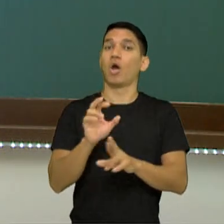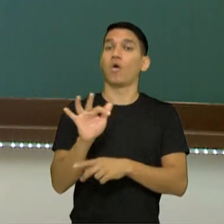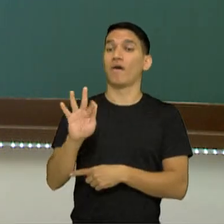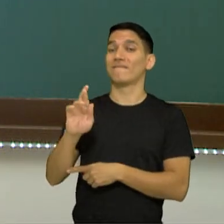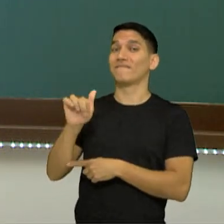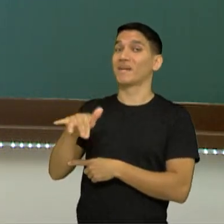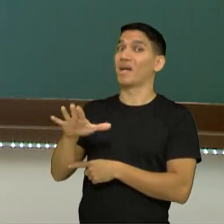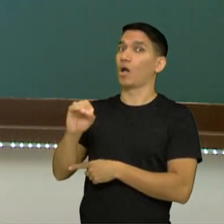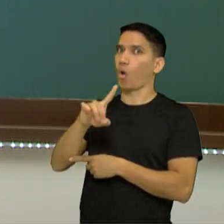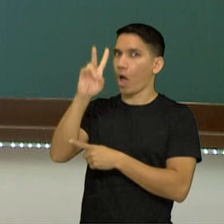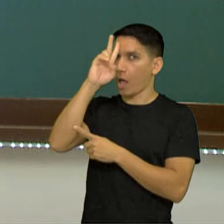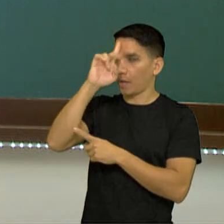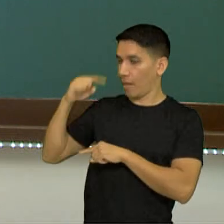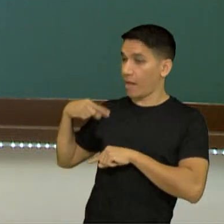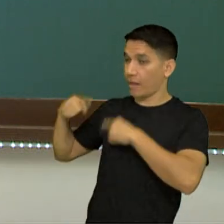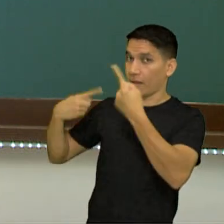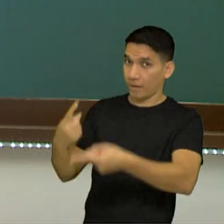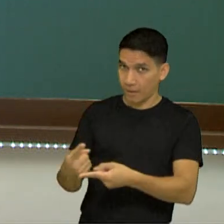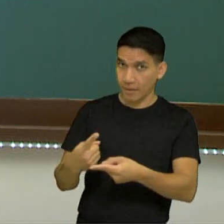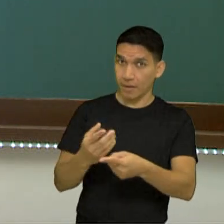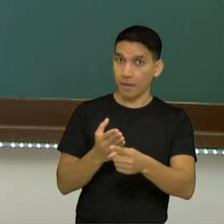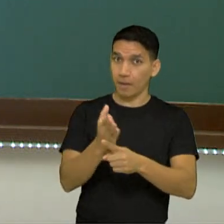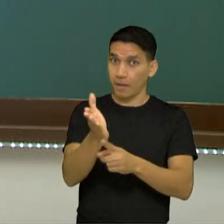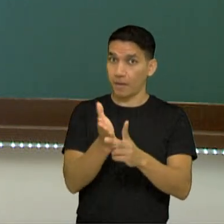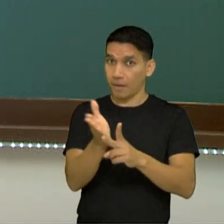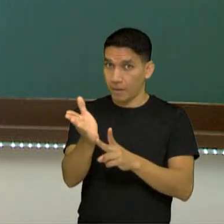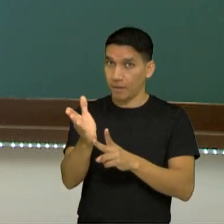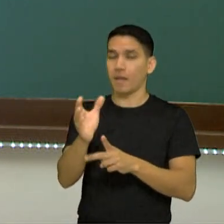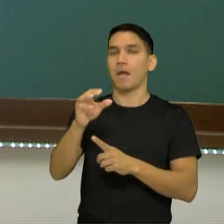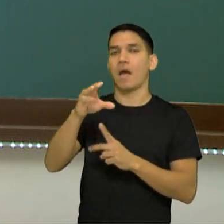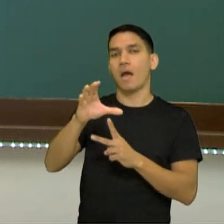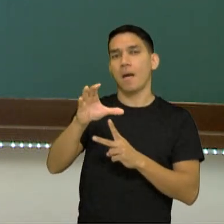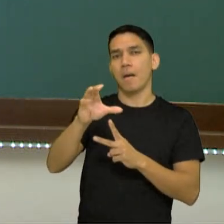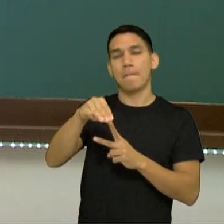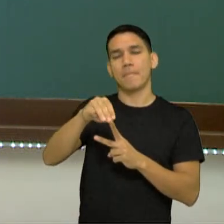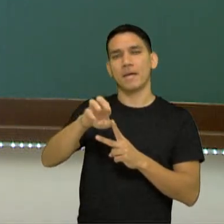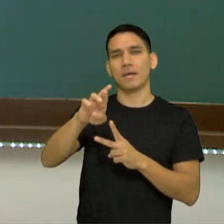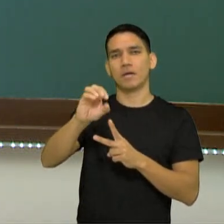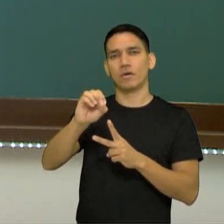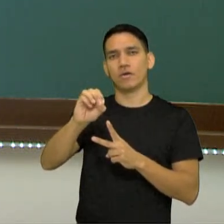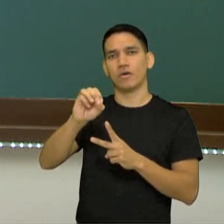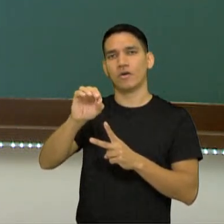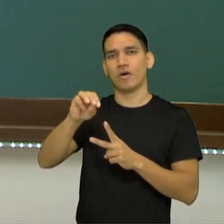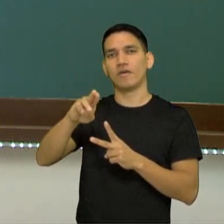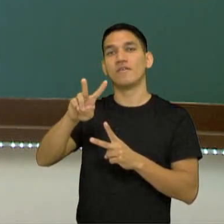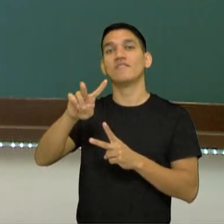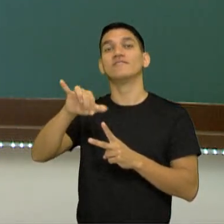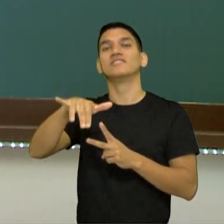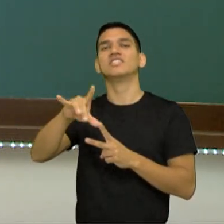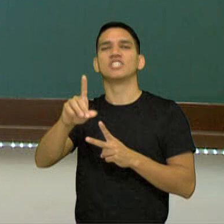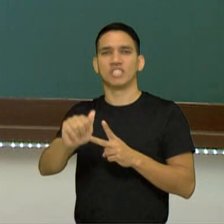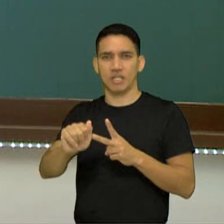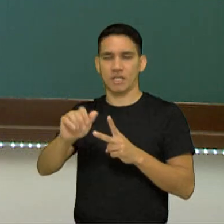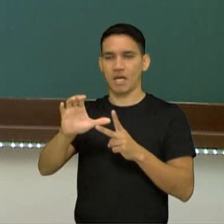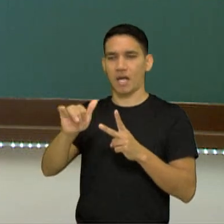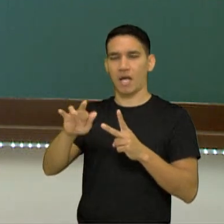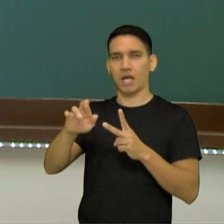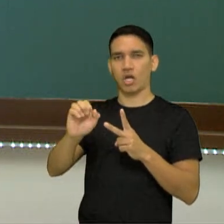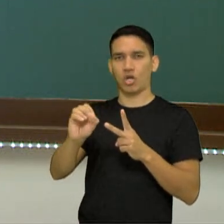a dinastia merovíngia e carolíngia, a gente está falando do povo lá dos reinos francos, que invadiram, né, um dos